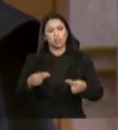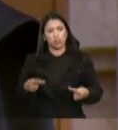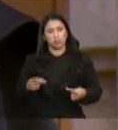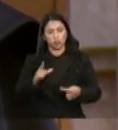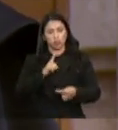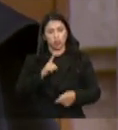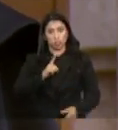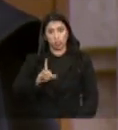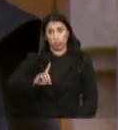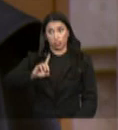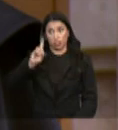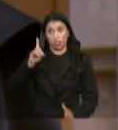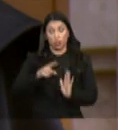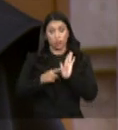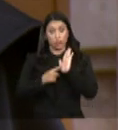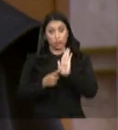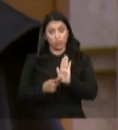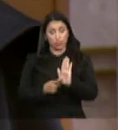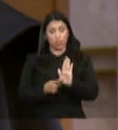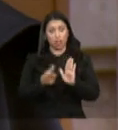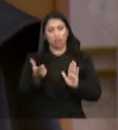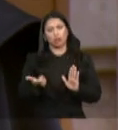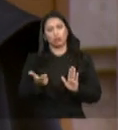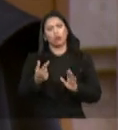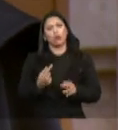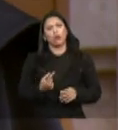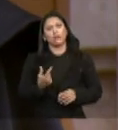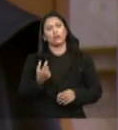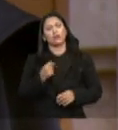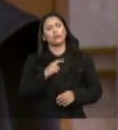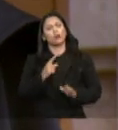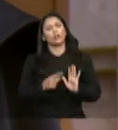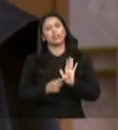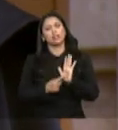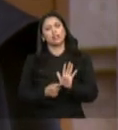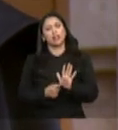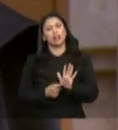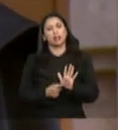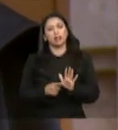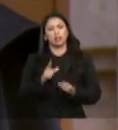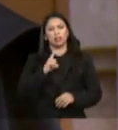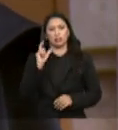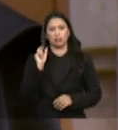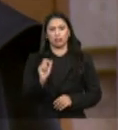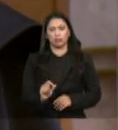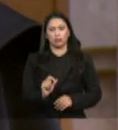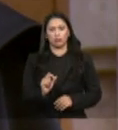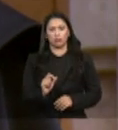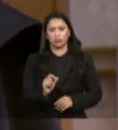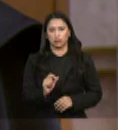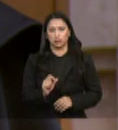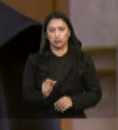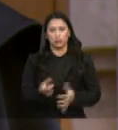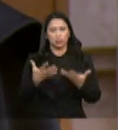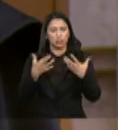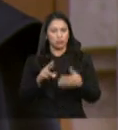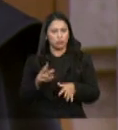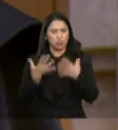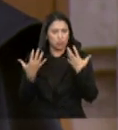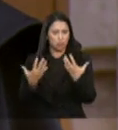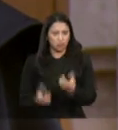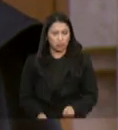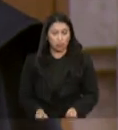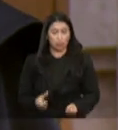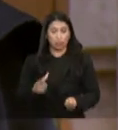cunho divino não poderia uma ou outra vez onde de longe em longe deixar de ser tolerado a muitos